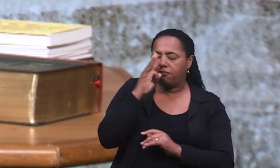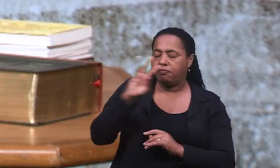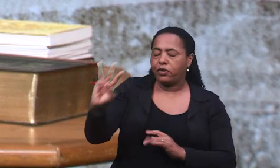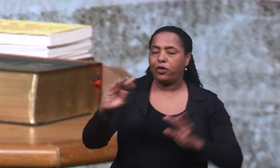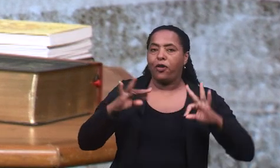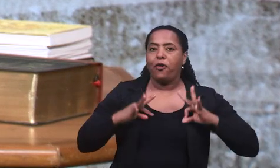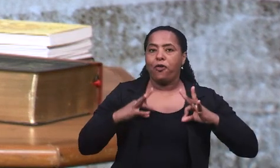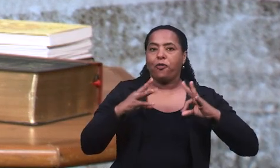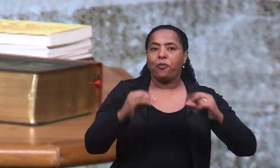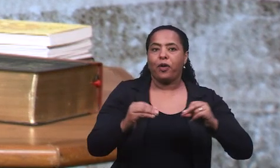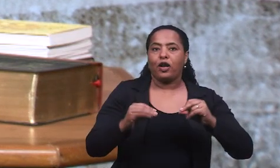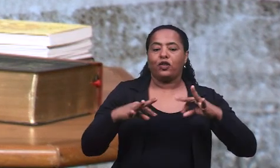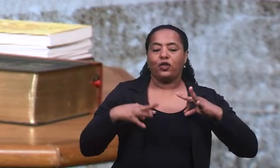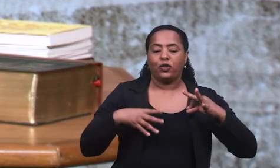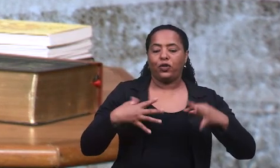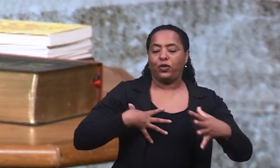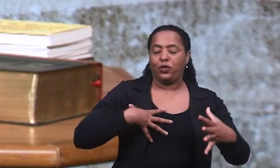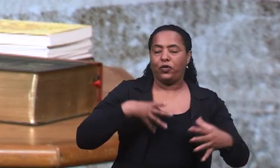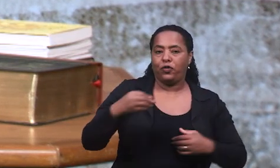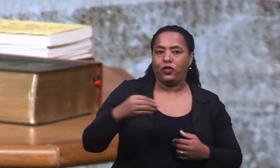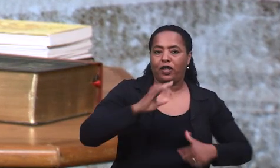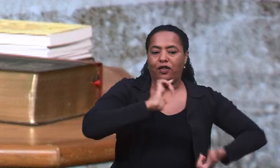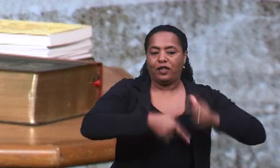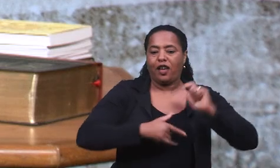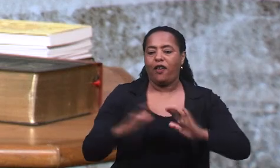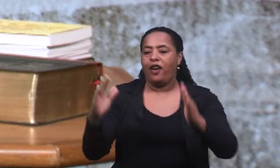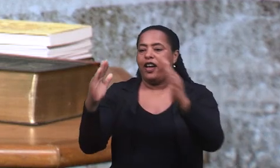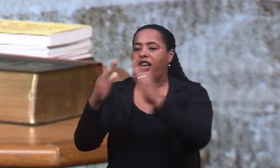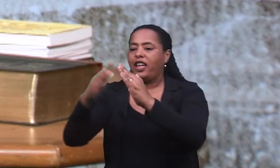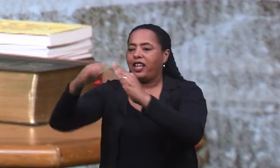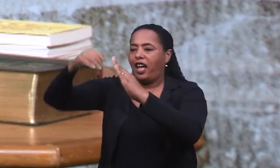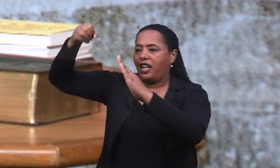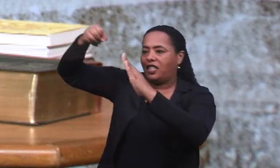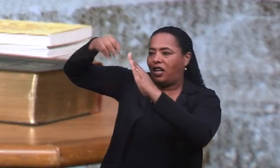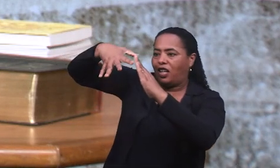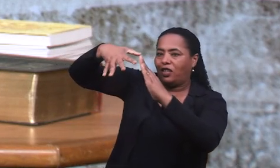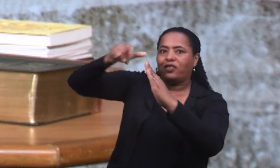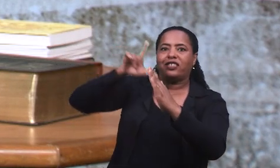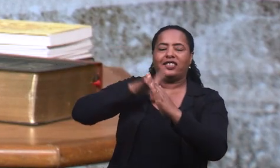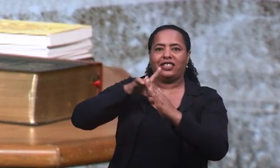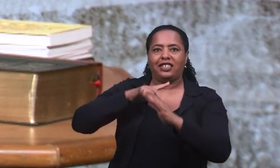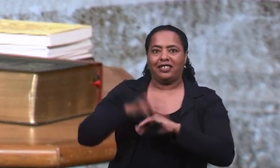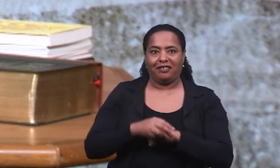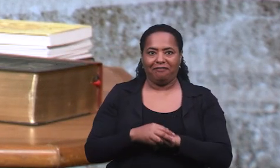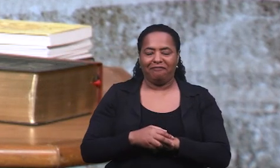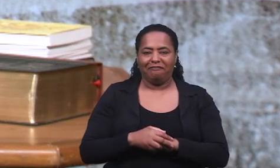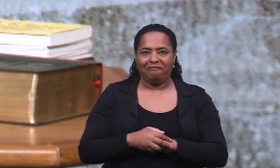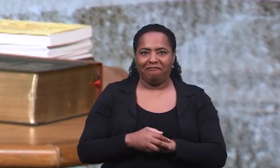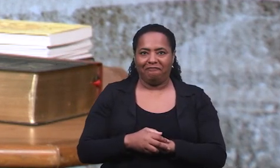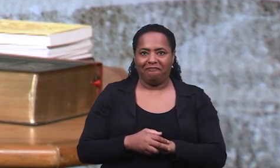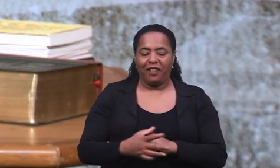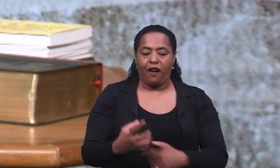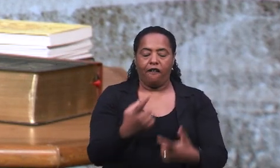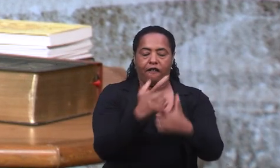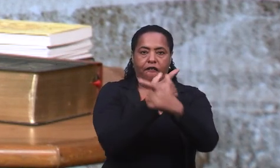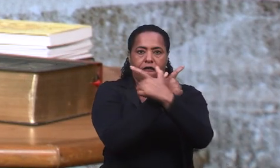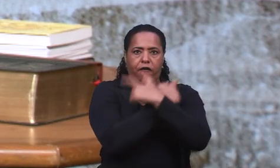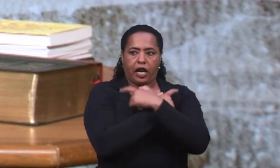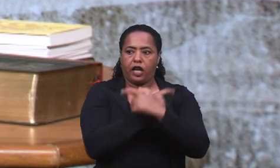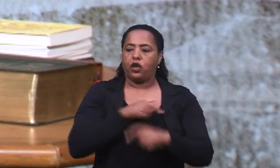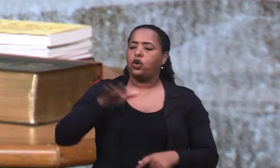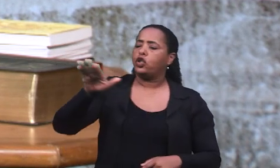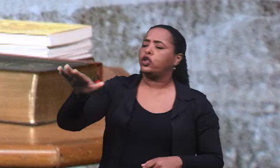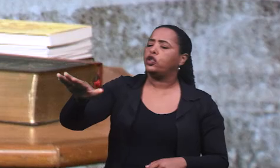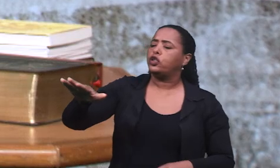de Israel tinham luz em suas habitações. Então Faraó chamou a Moisés e disse: